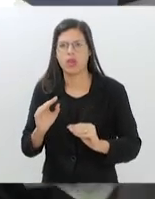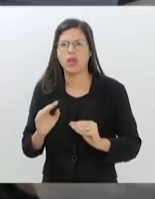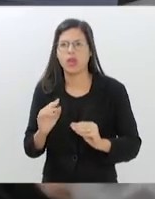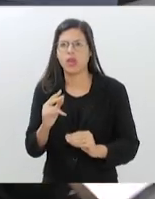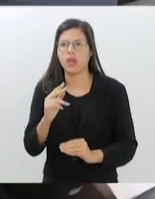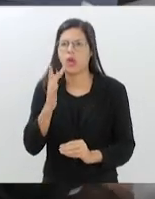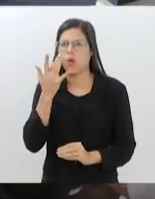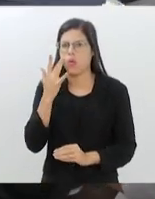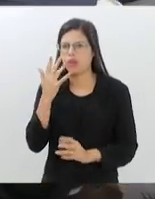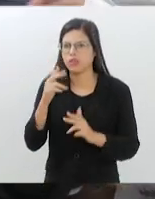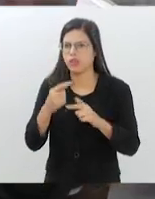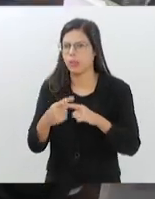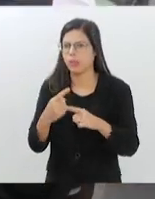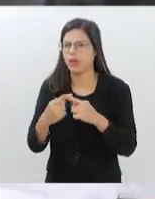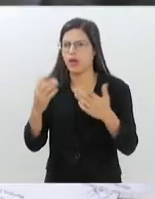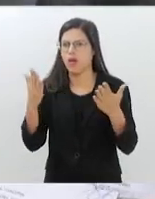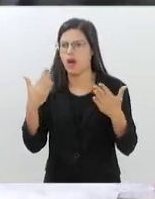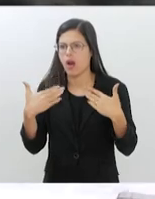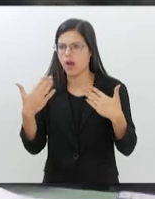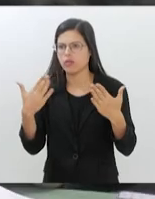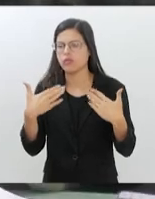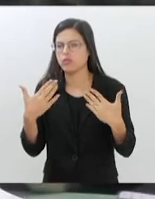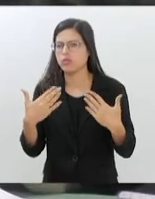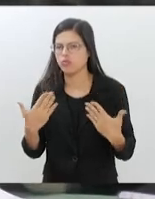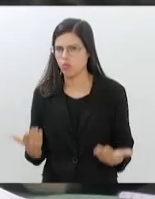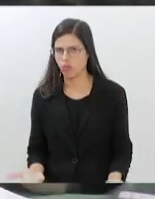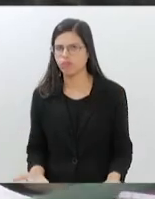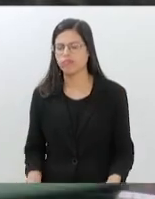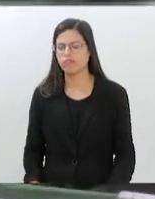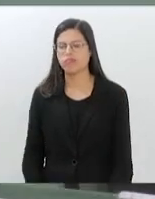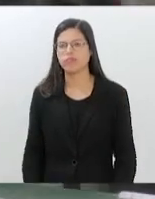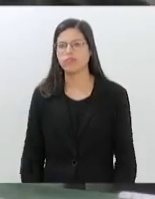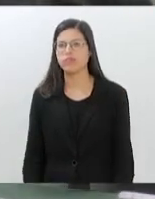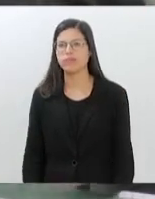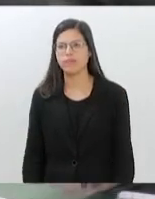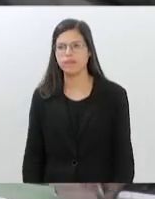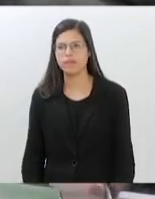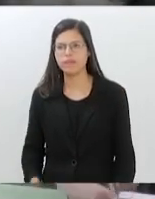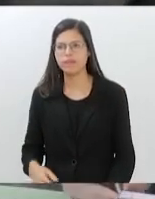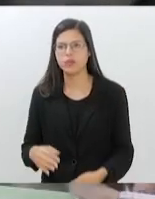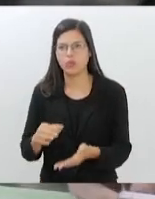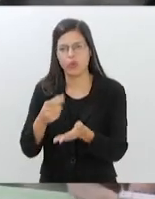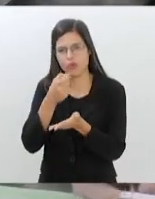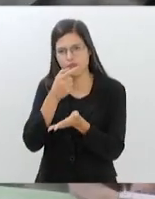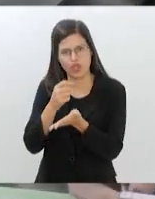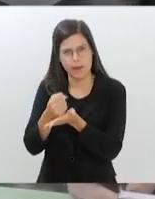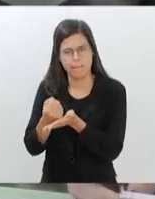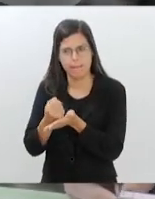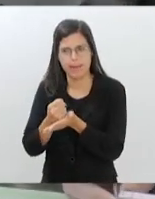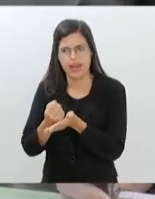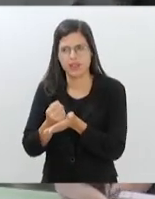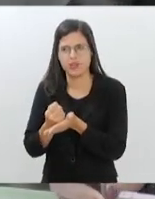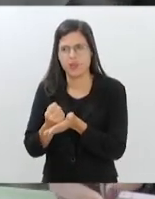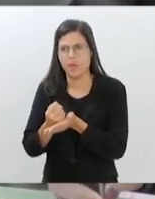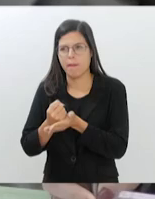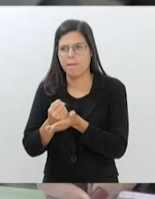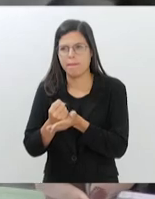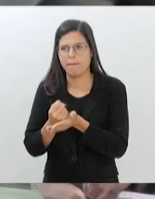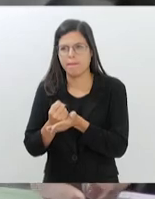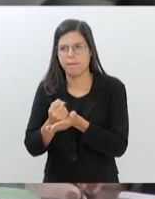Tem feito muito calor e os comprimidos não estão mais eu vejo que os remédios não